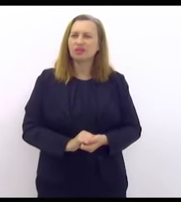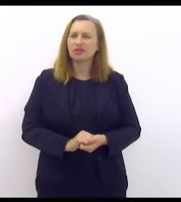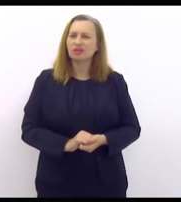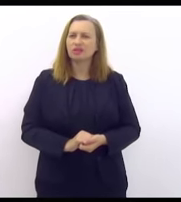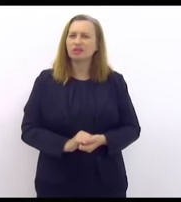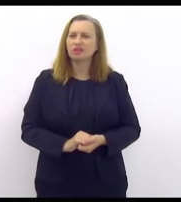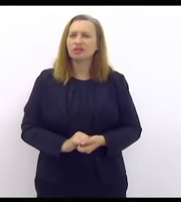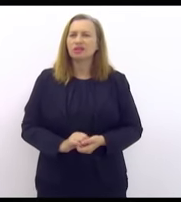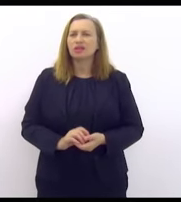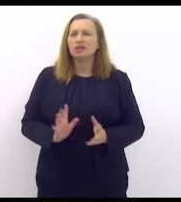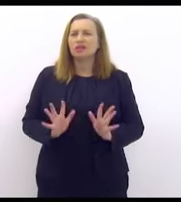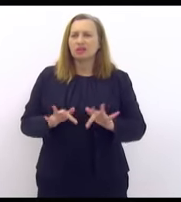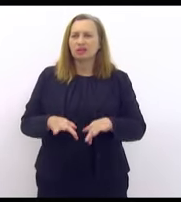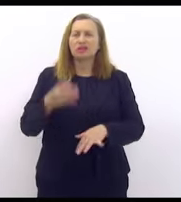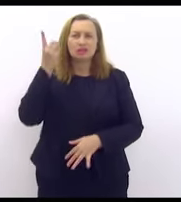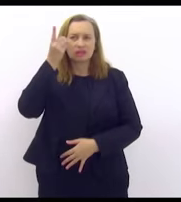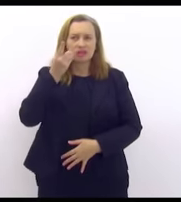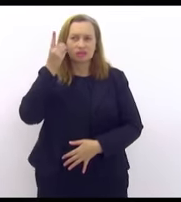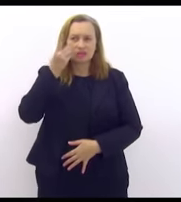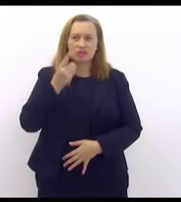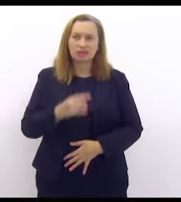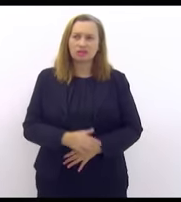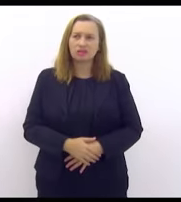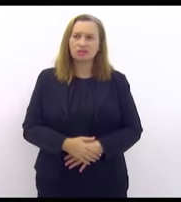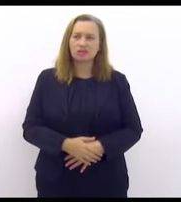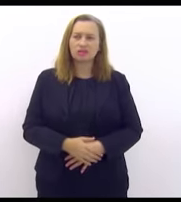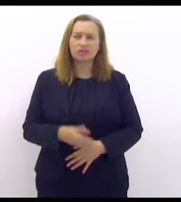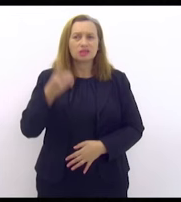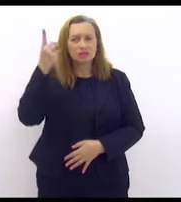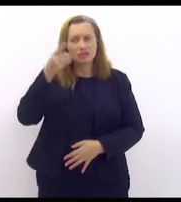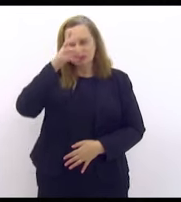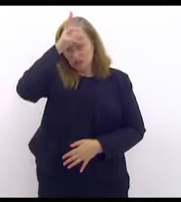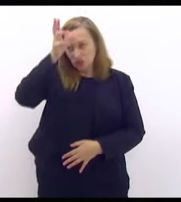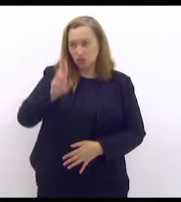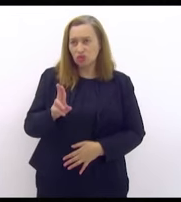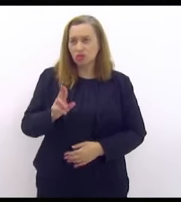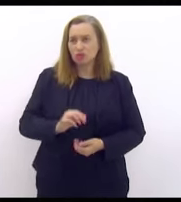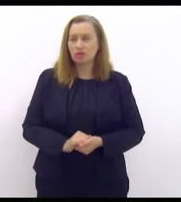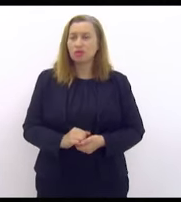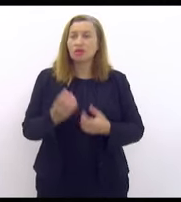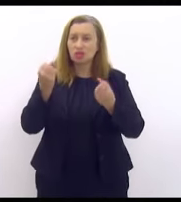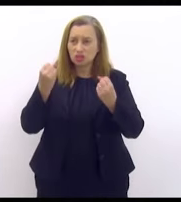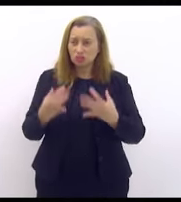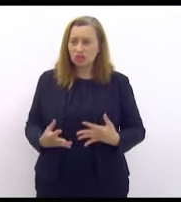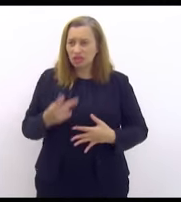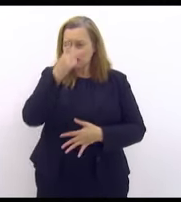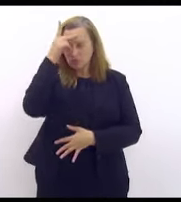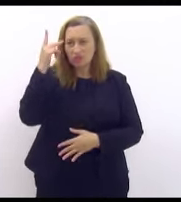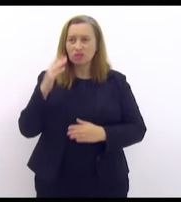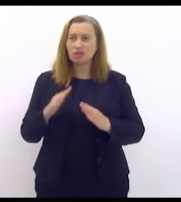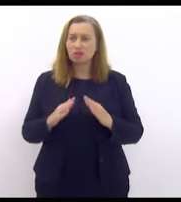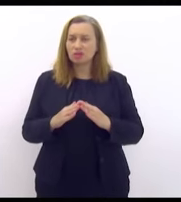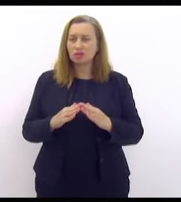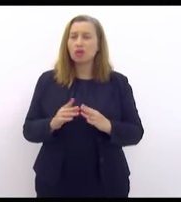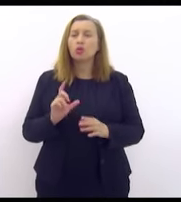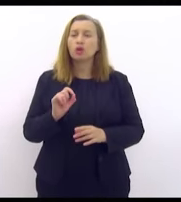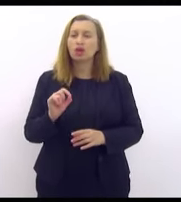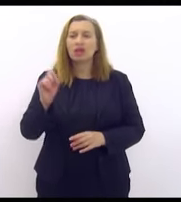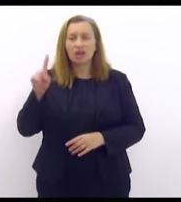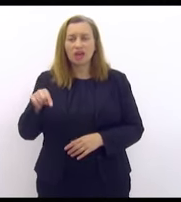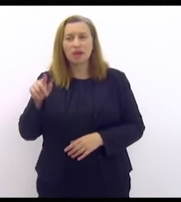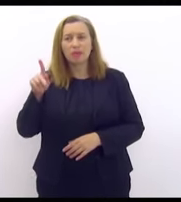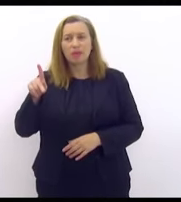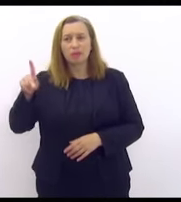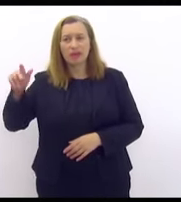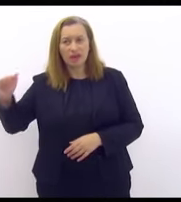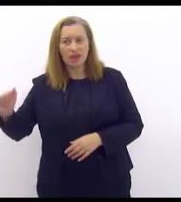Para concluir, então é necessário, deputada Tia Jô, estou pensando aqui explicar para as pessoas que estão em casa o que que é PPA, o